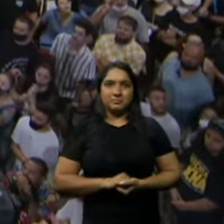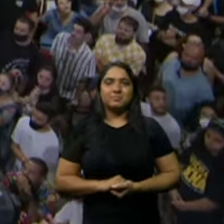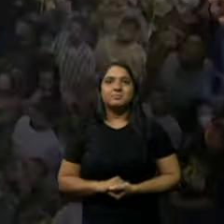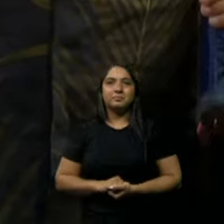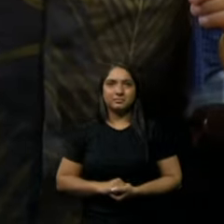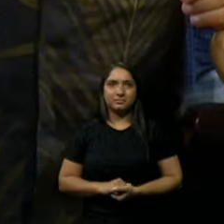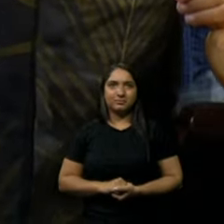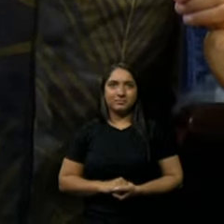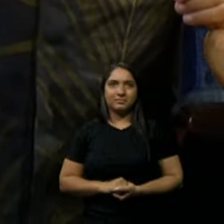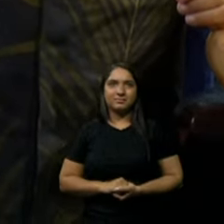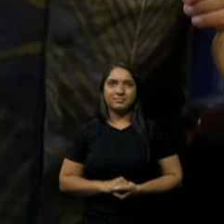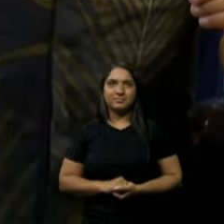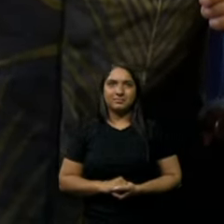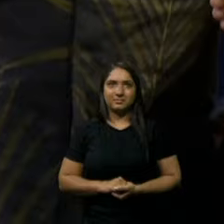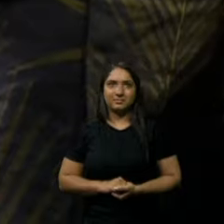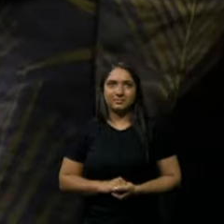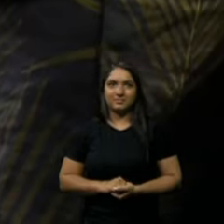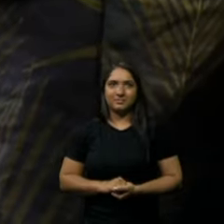E aí